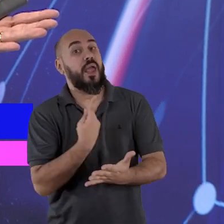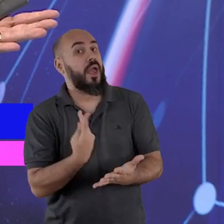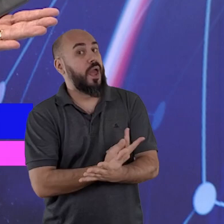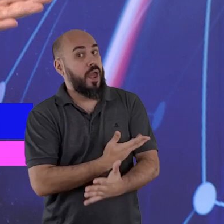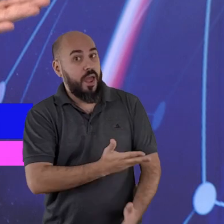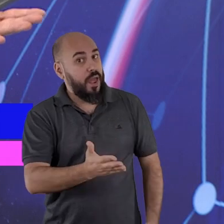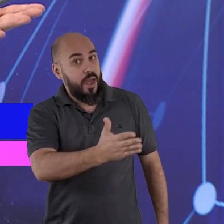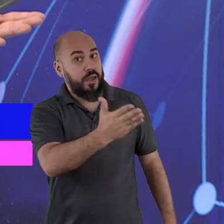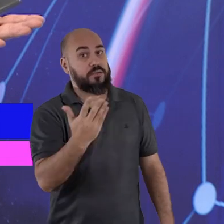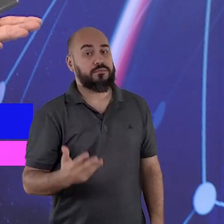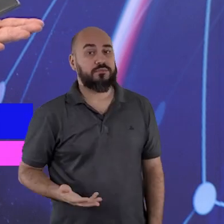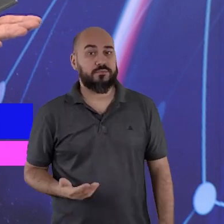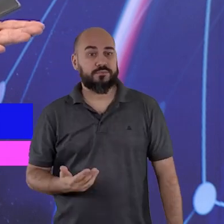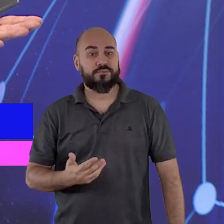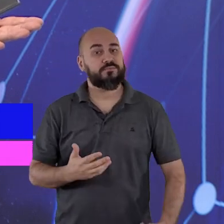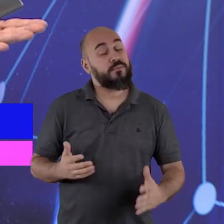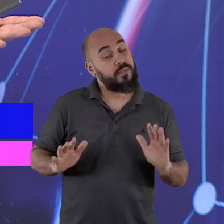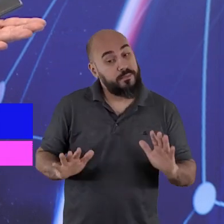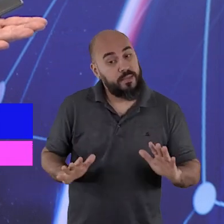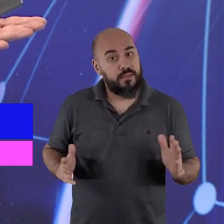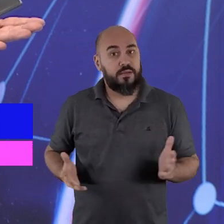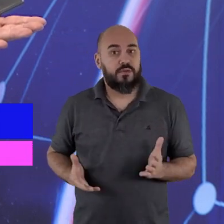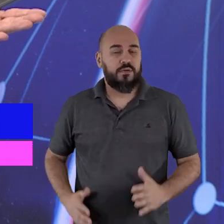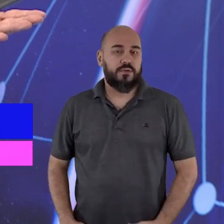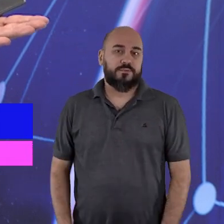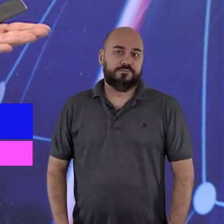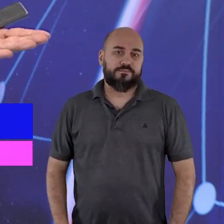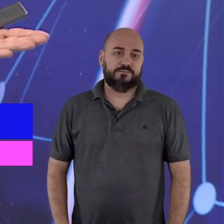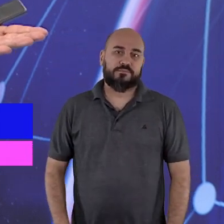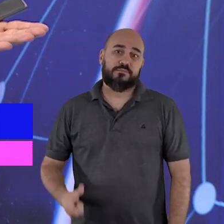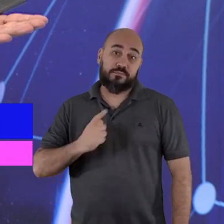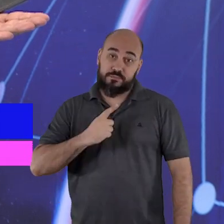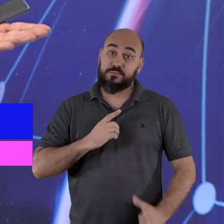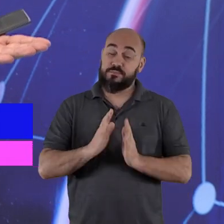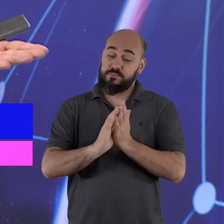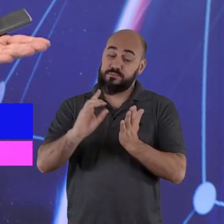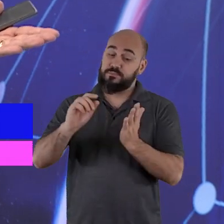Agora, temos orientações na palavra de Deus. Nós